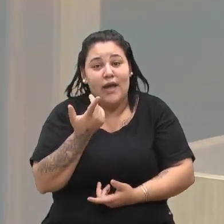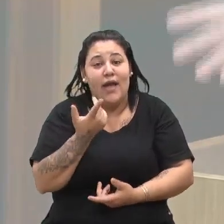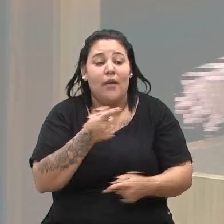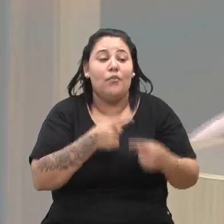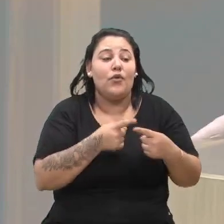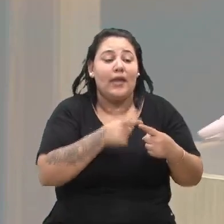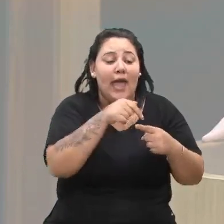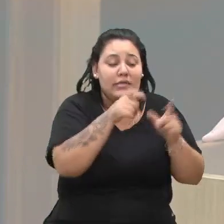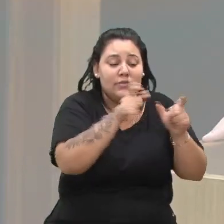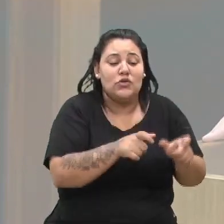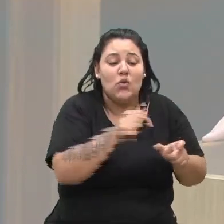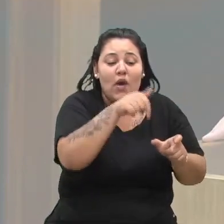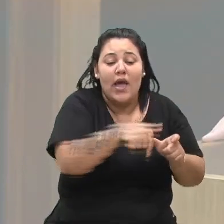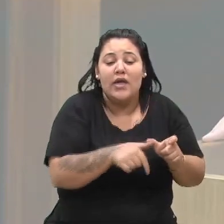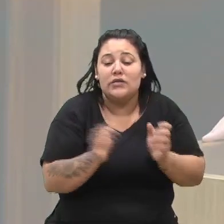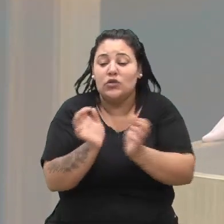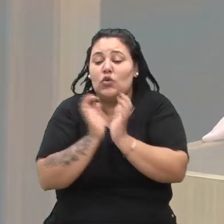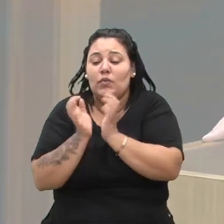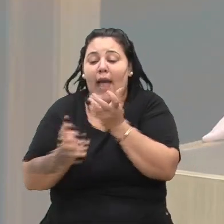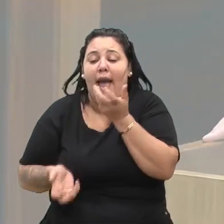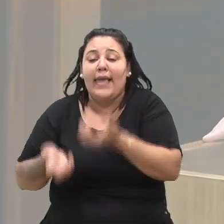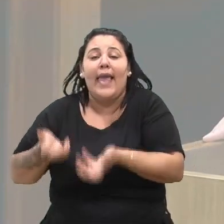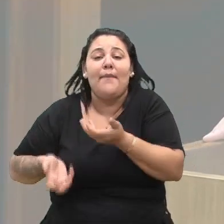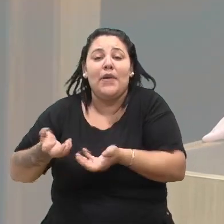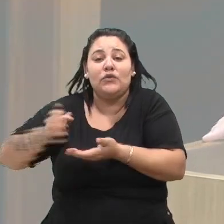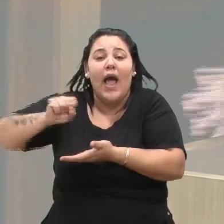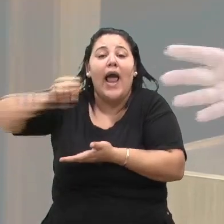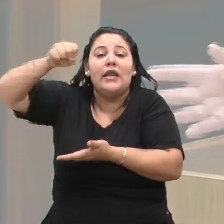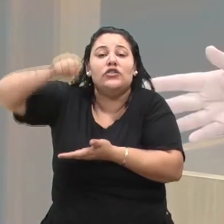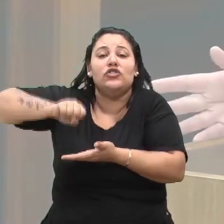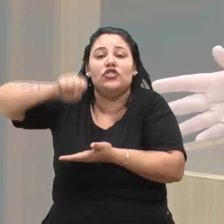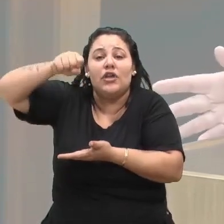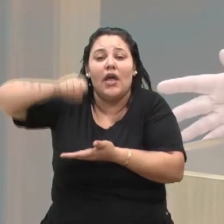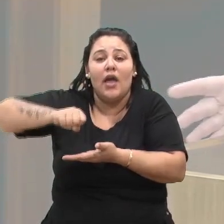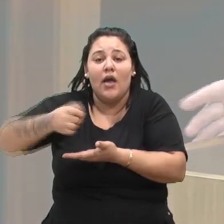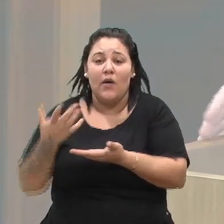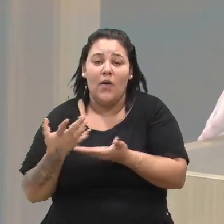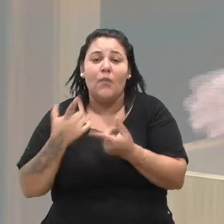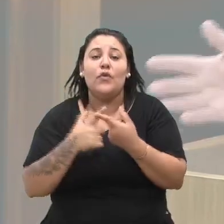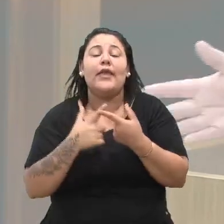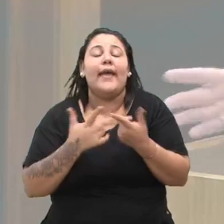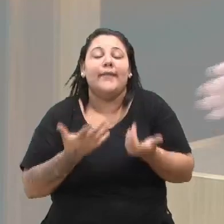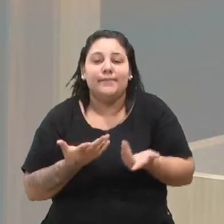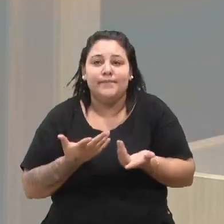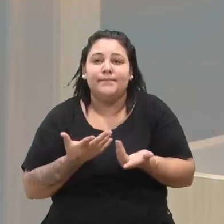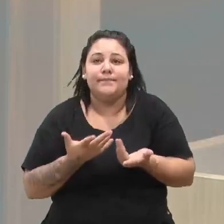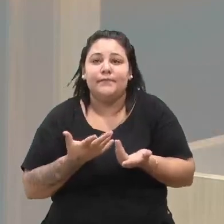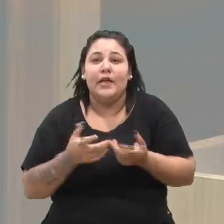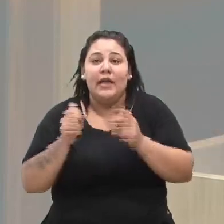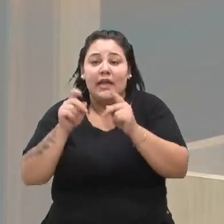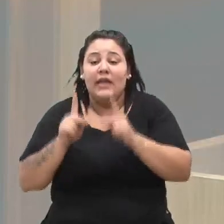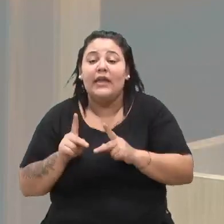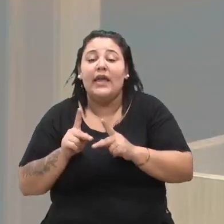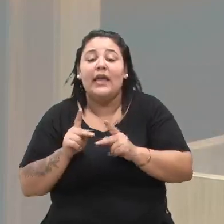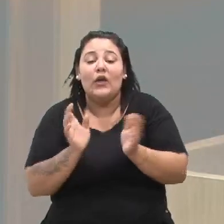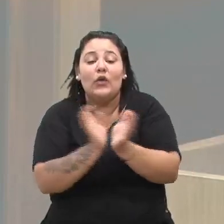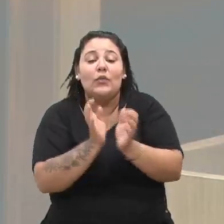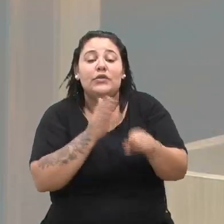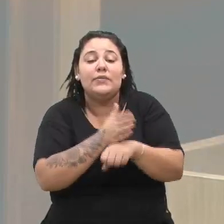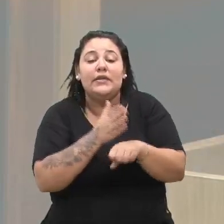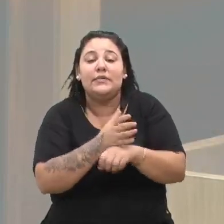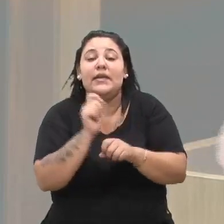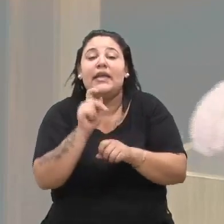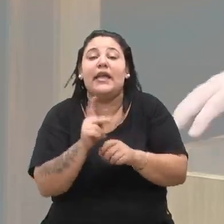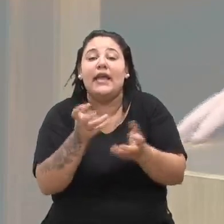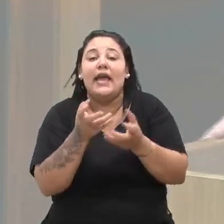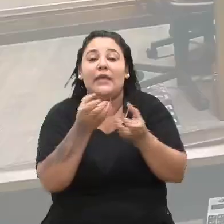este grupo estavam queimando essas lixeiras, a mando de quem e a quem eles estavam tentando atingir. Seu à